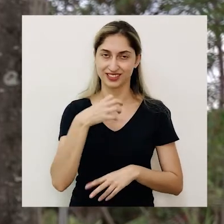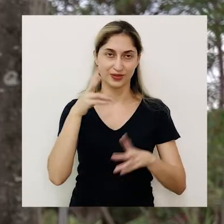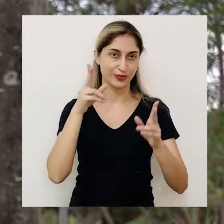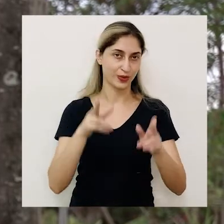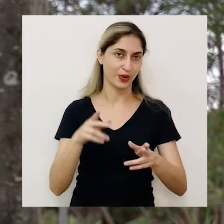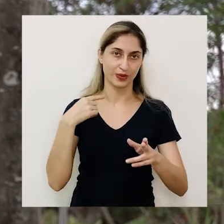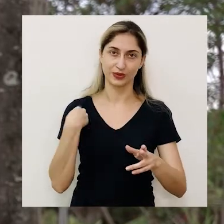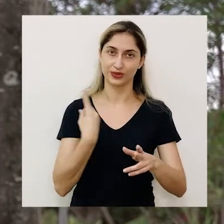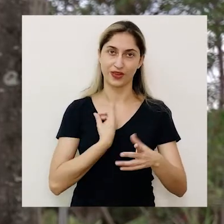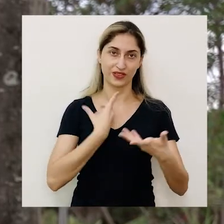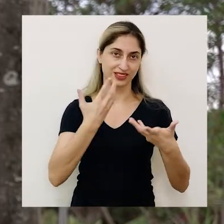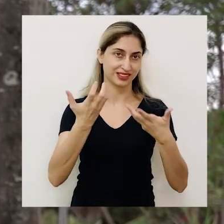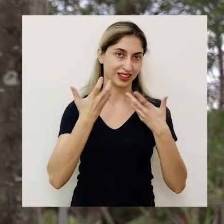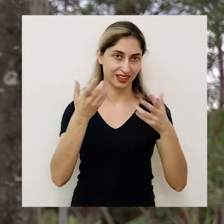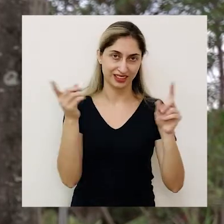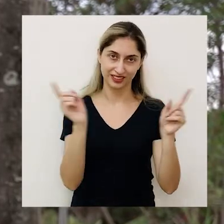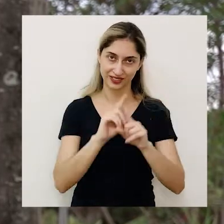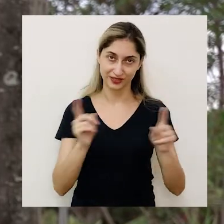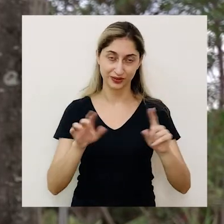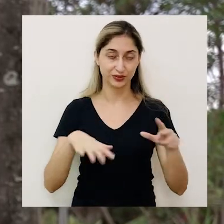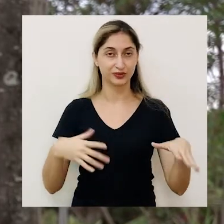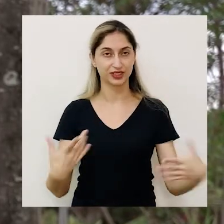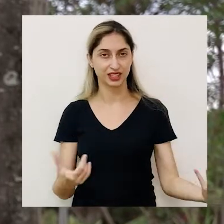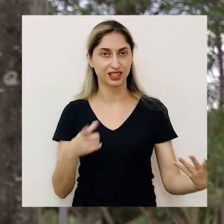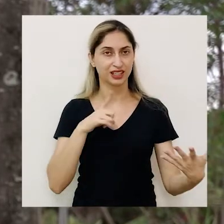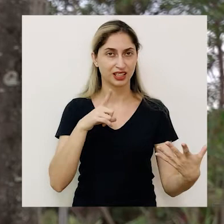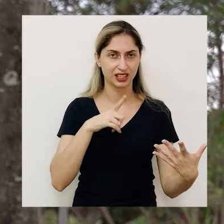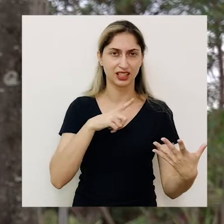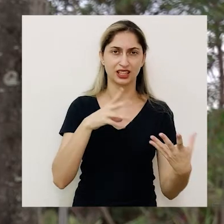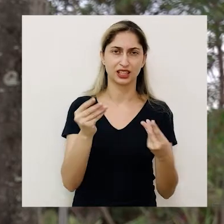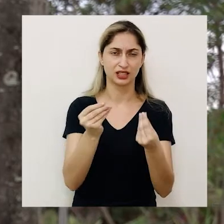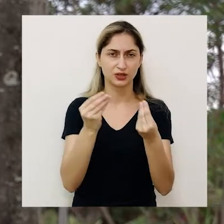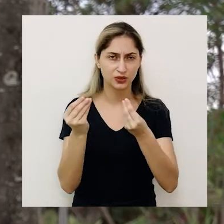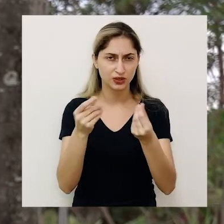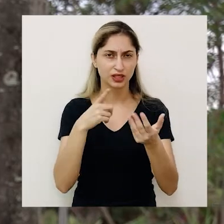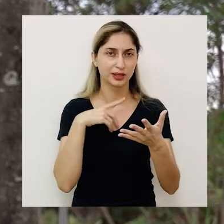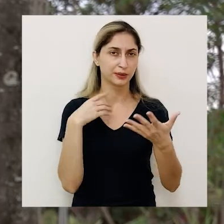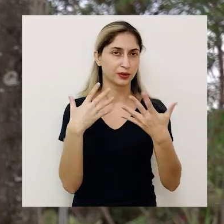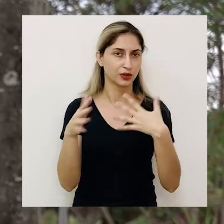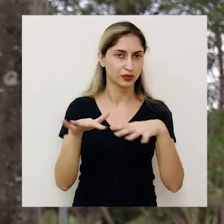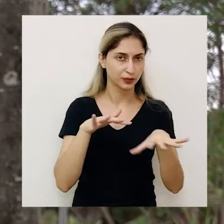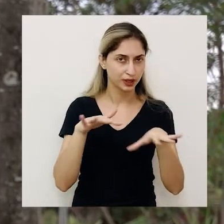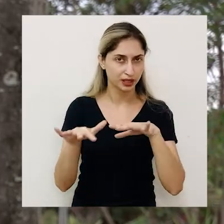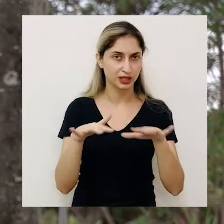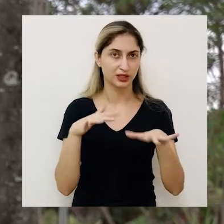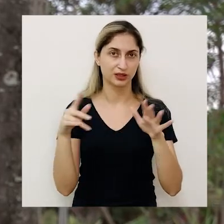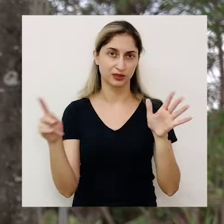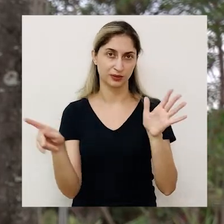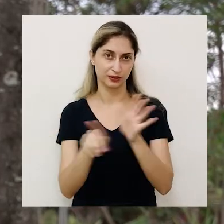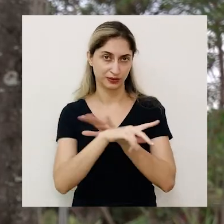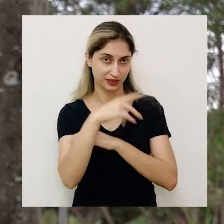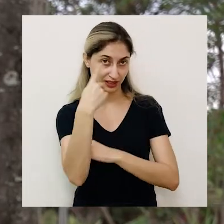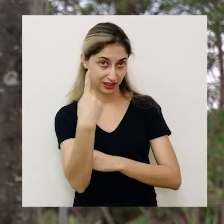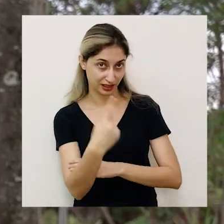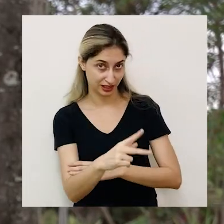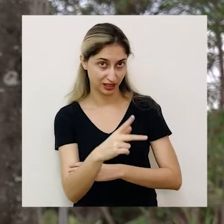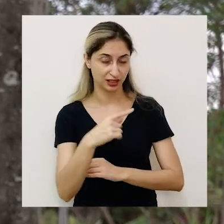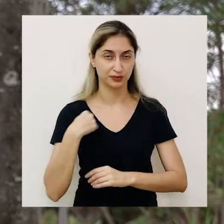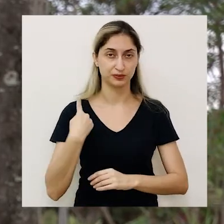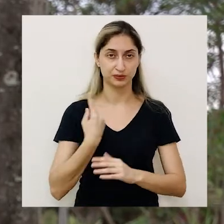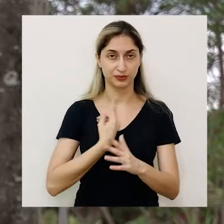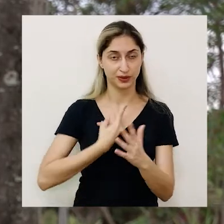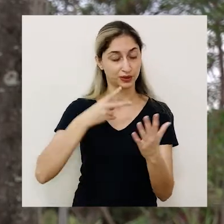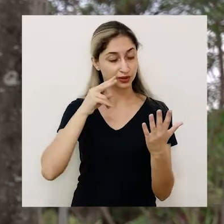não vai ficar do jeitinho que a gente quer que ela fique, né? Claro que ela vai ter uma textura ou um movimento ou outro que ela vai, por